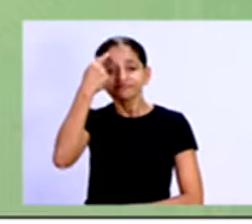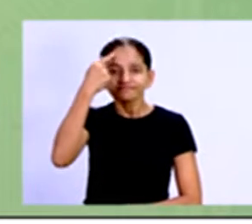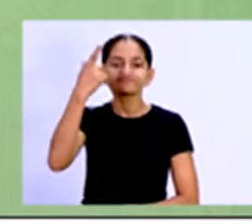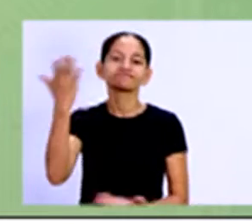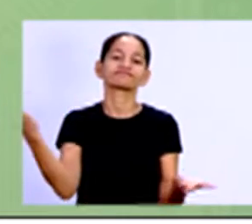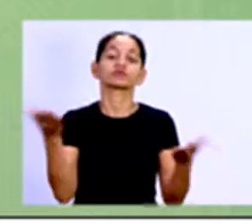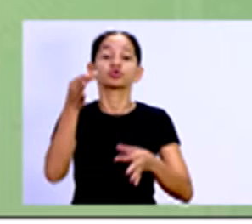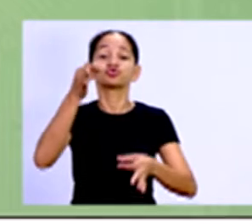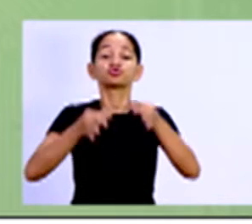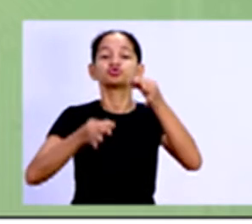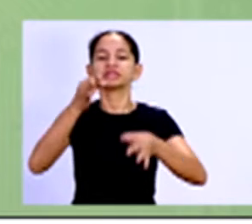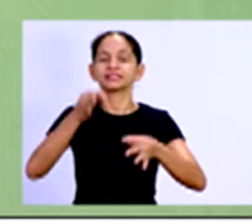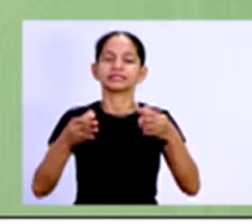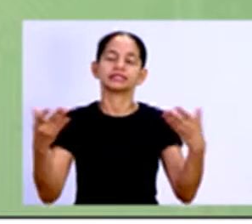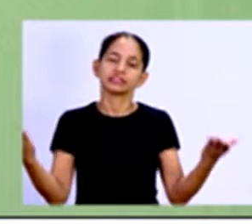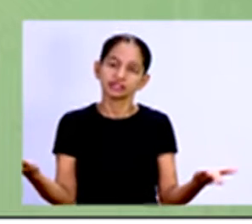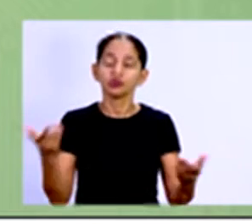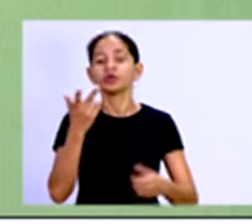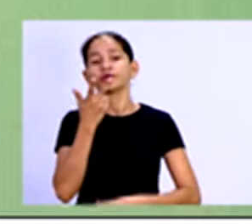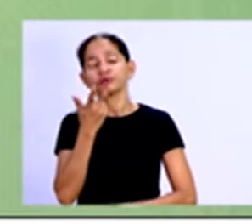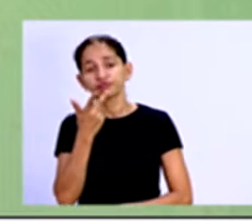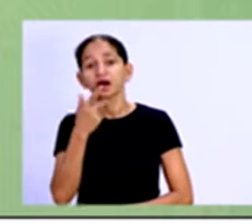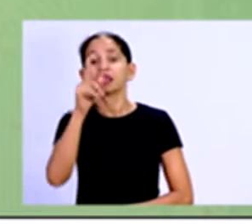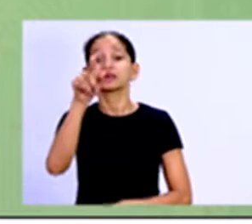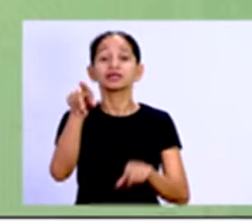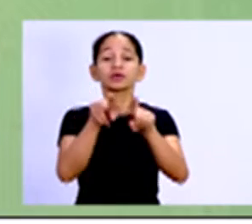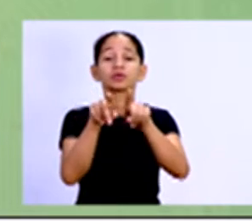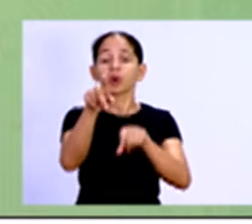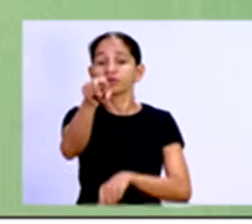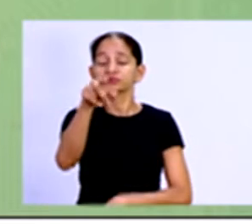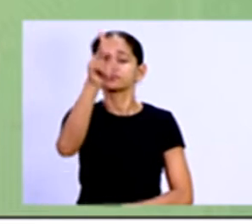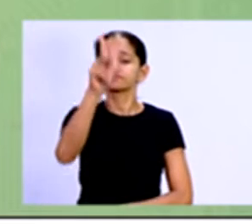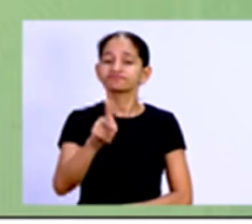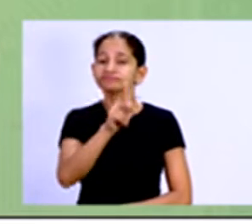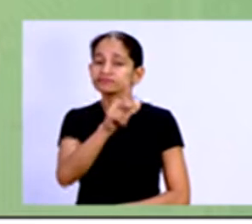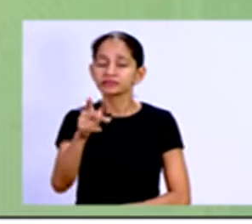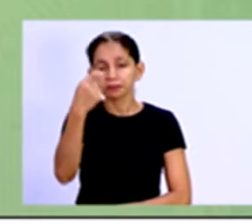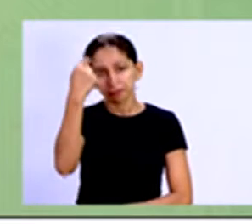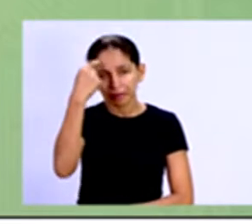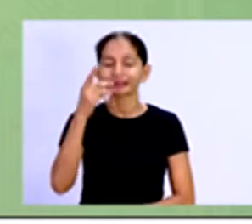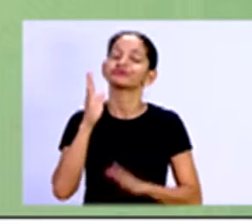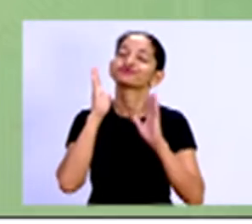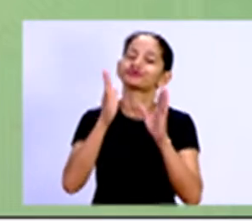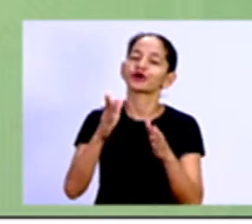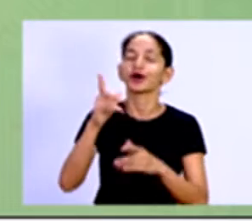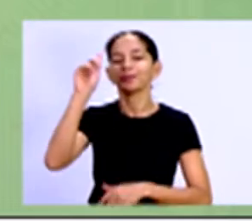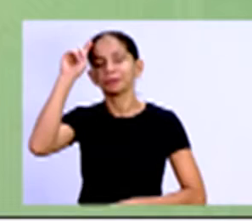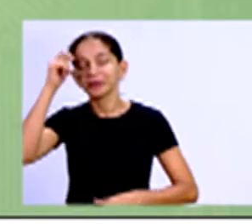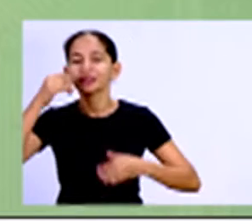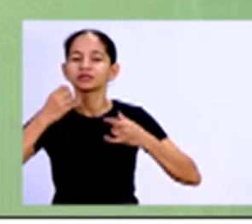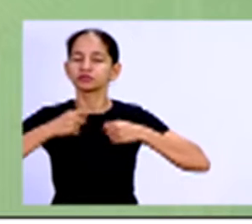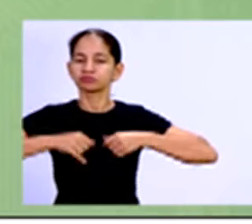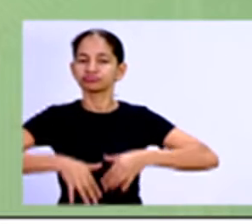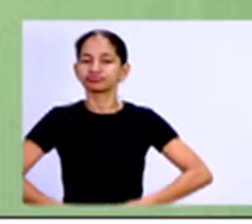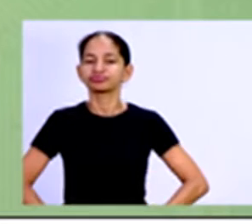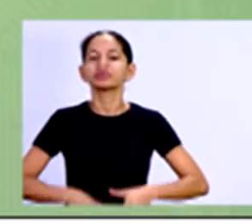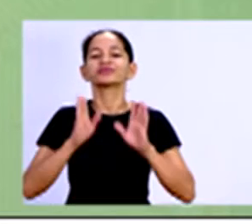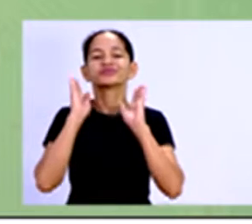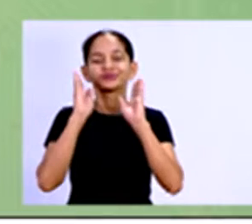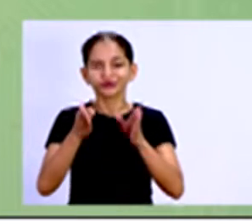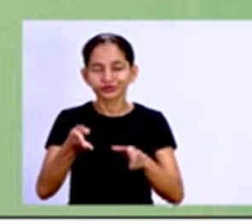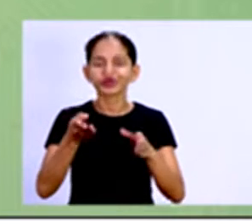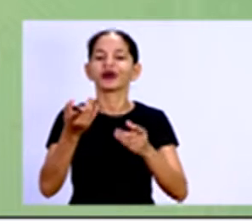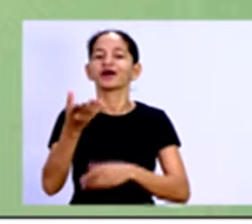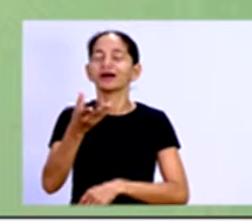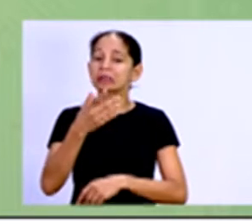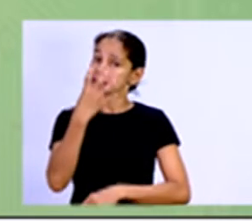de um juiz. Assim como eu falo de padre também, você já imagina, né? Alguém com batina, alguém ali religioso, alguém